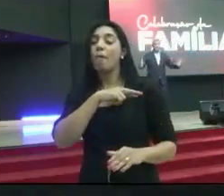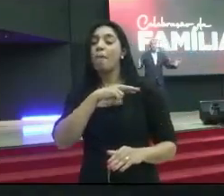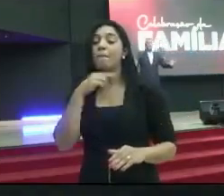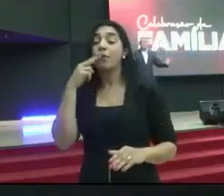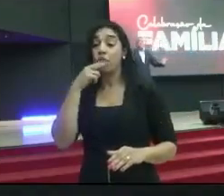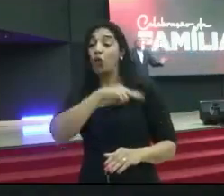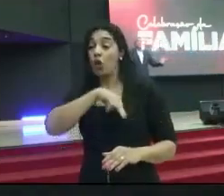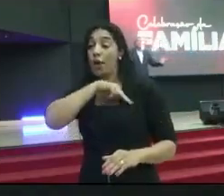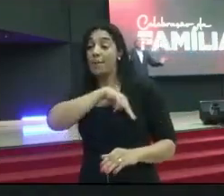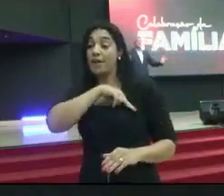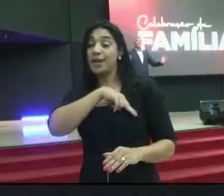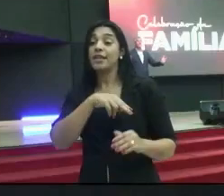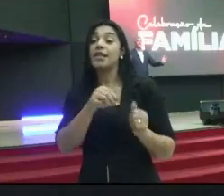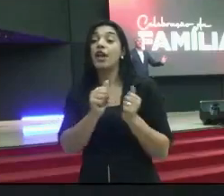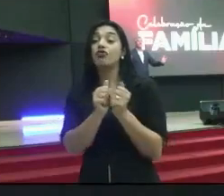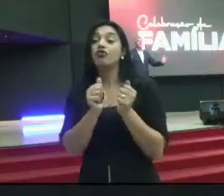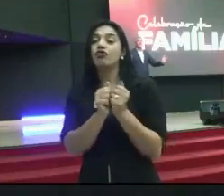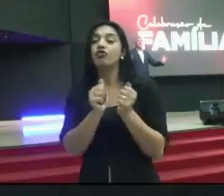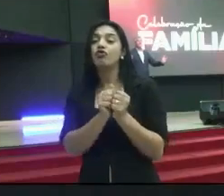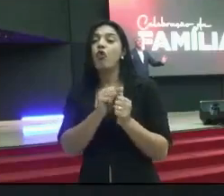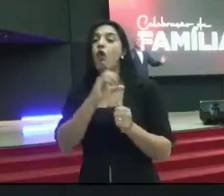E as mulheres dizem: